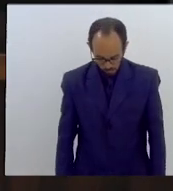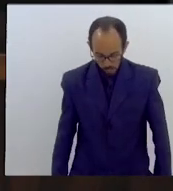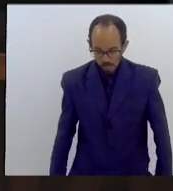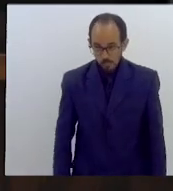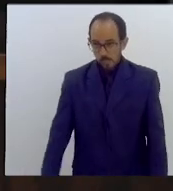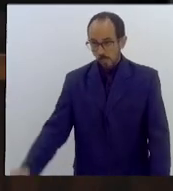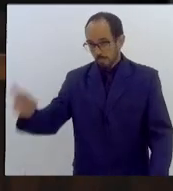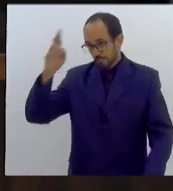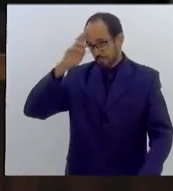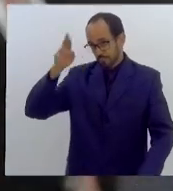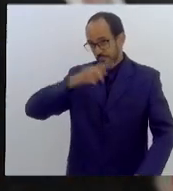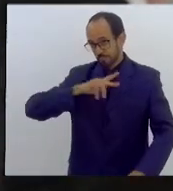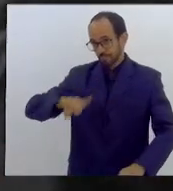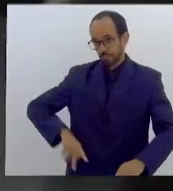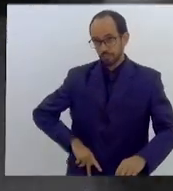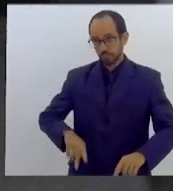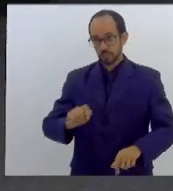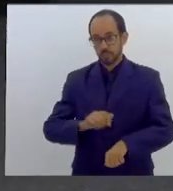Senhor presidente,